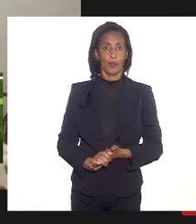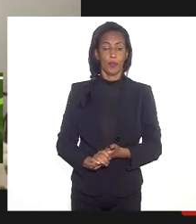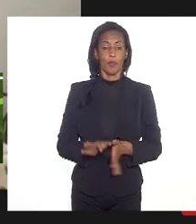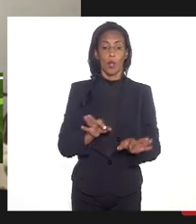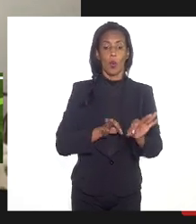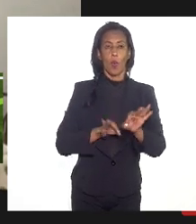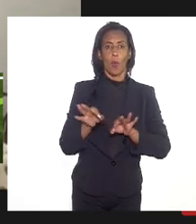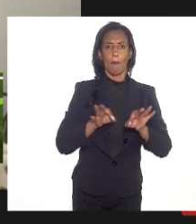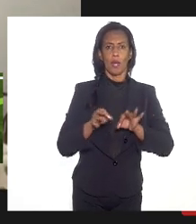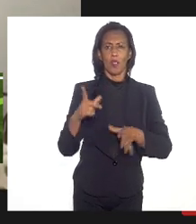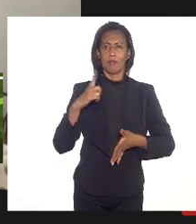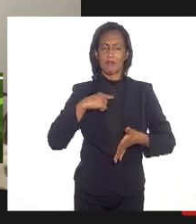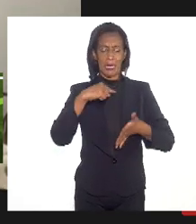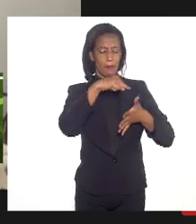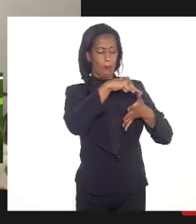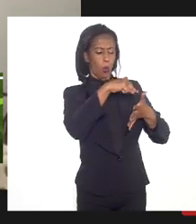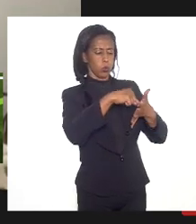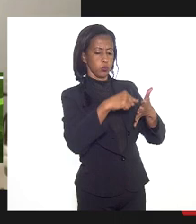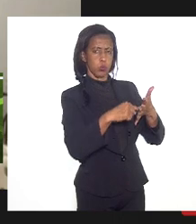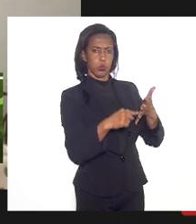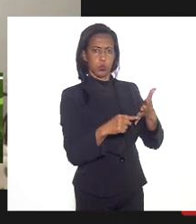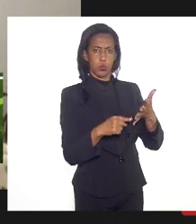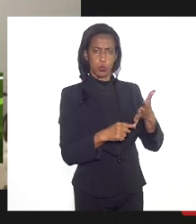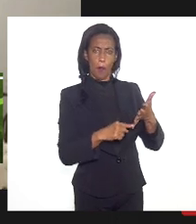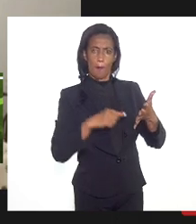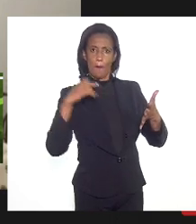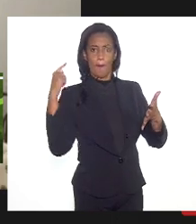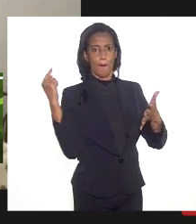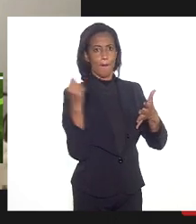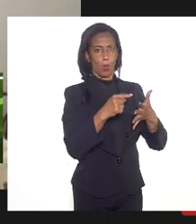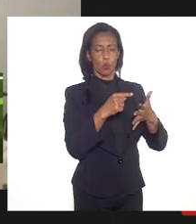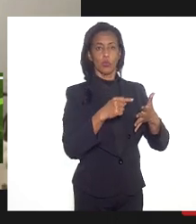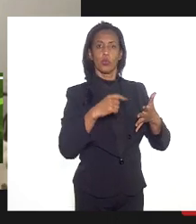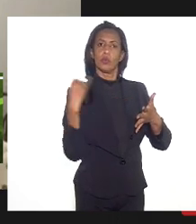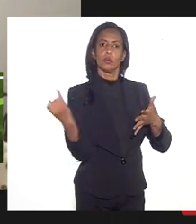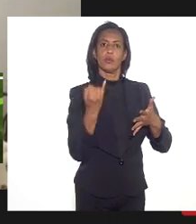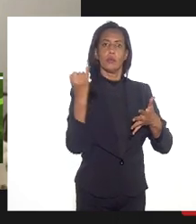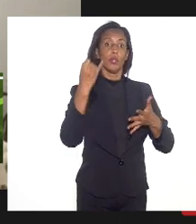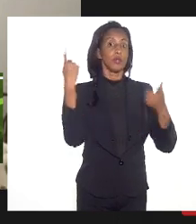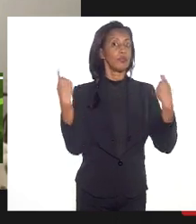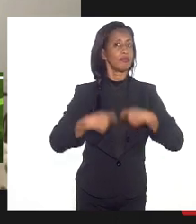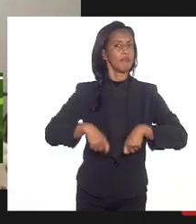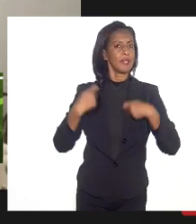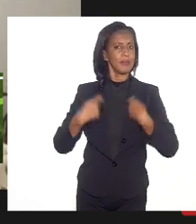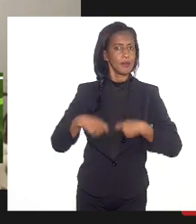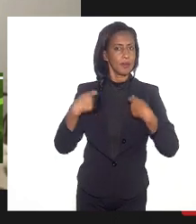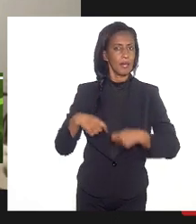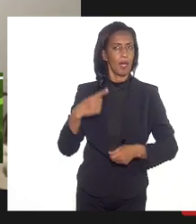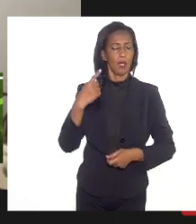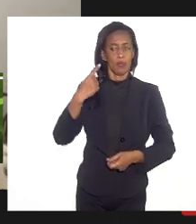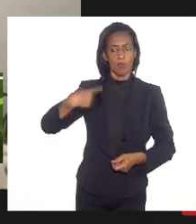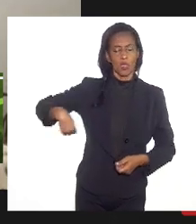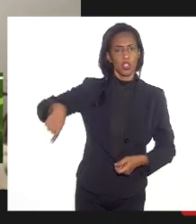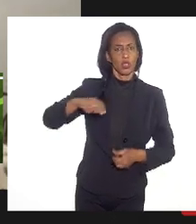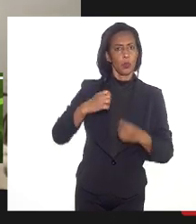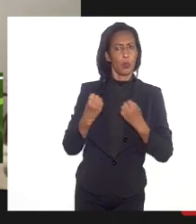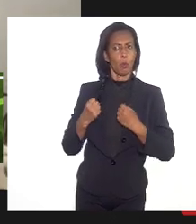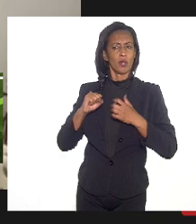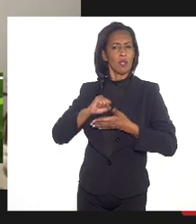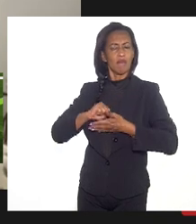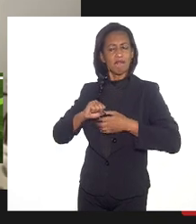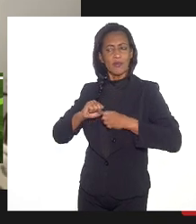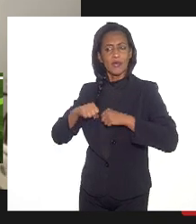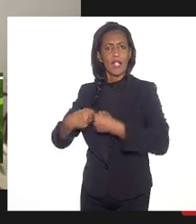em pontos específicos e amplos que são necessários para que a gente possa assegurar a